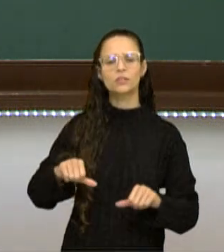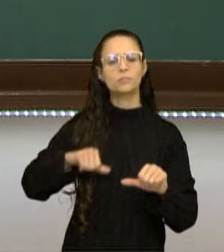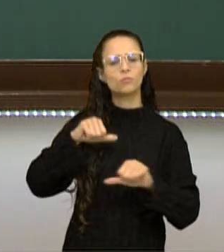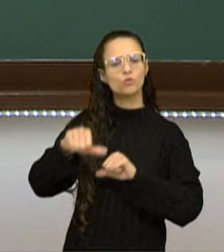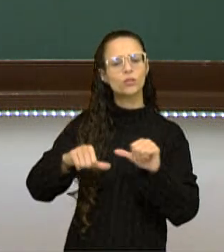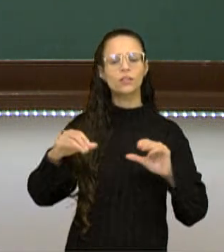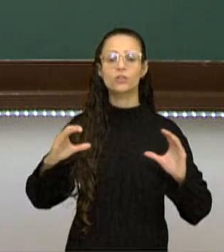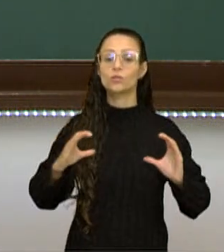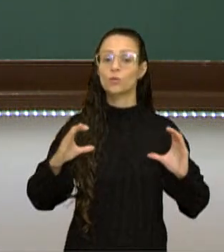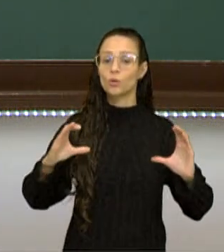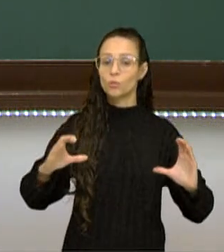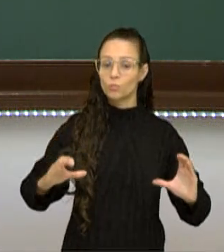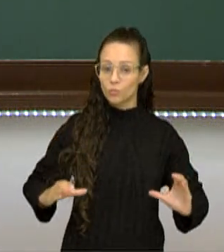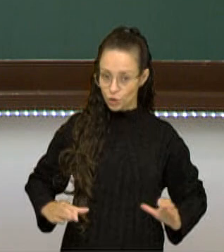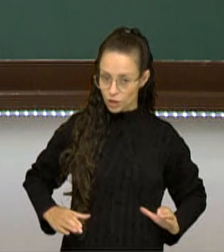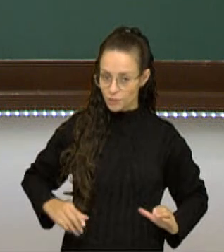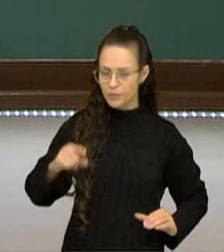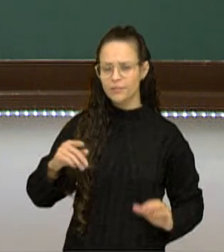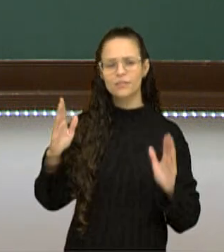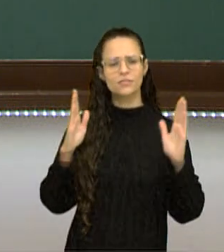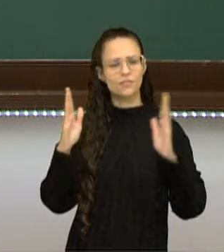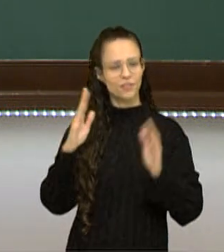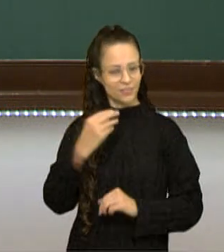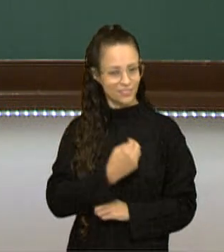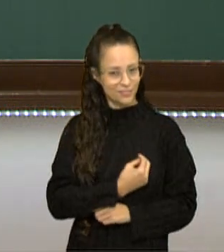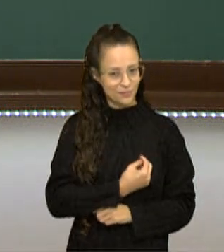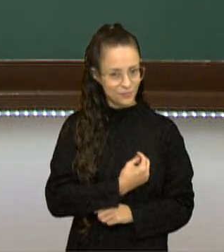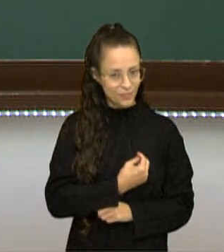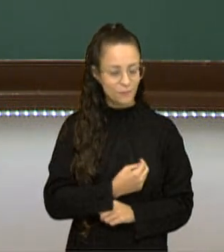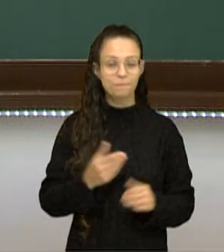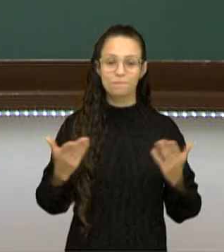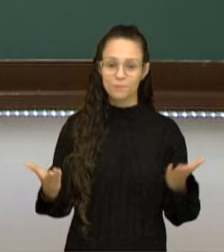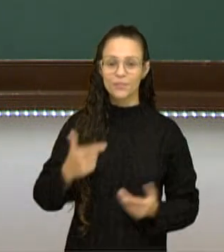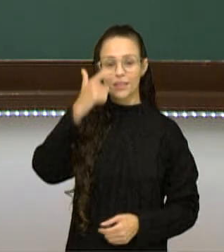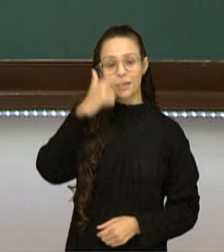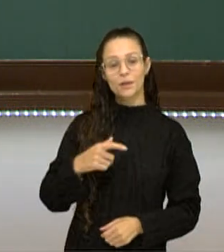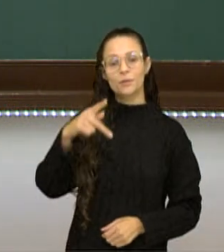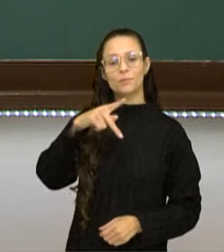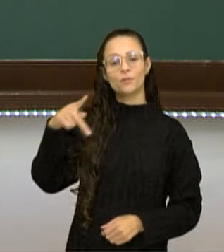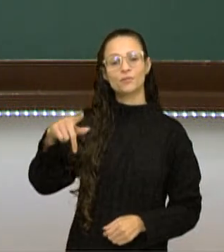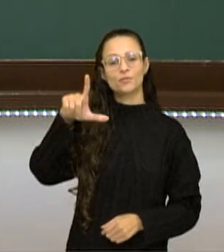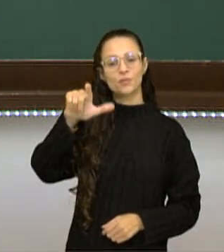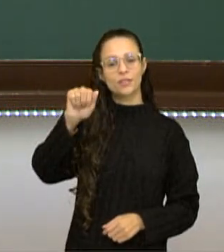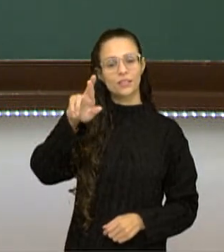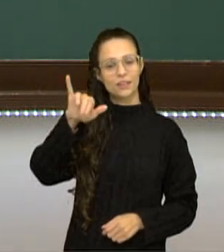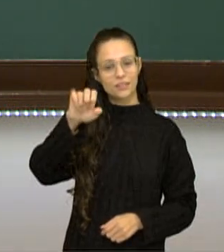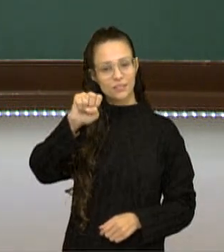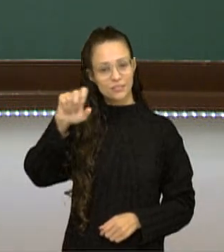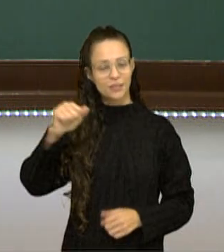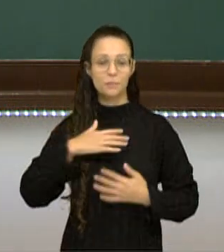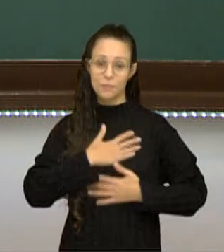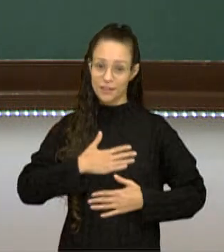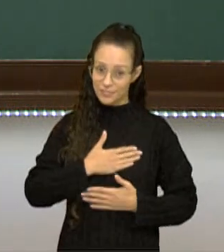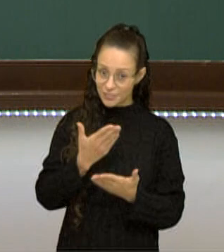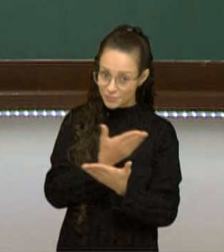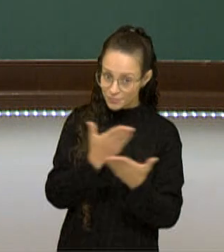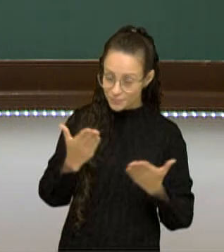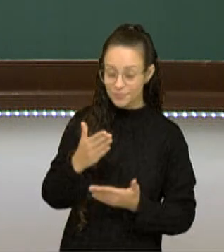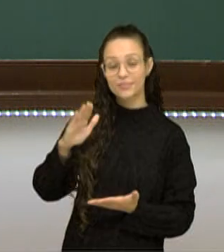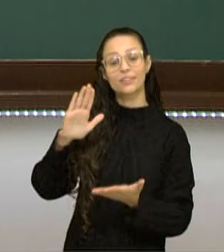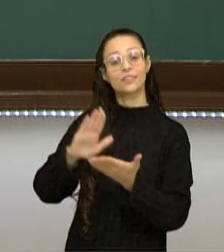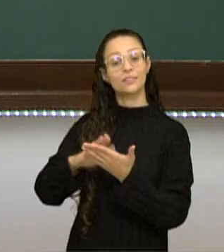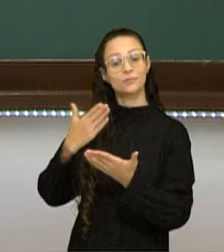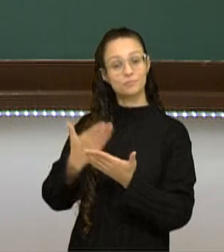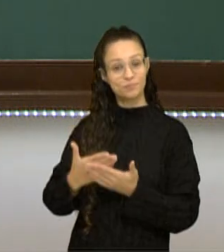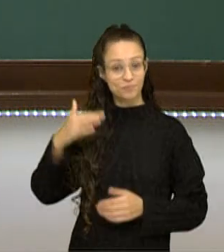mudanças comportamentais dessa fase da vida, tá? Então, professora Larissa, prazer estar aqui com vocês. Nossa